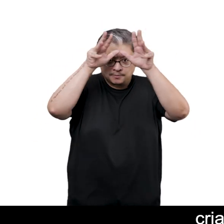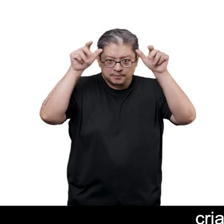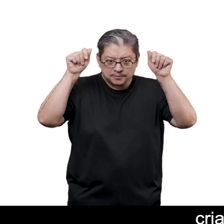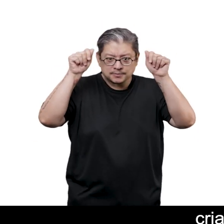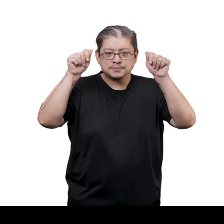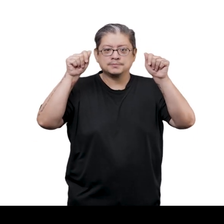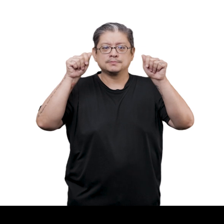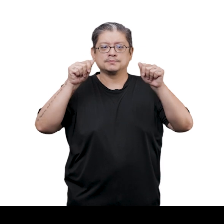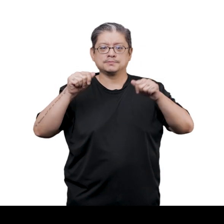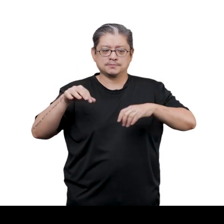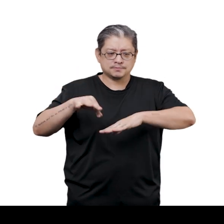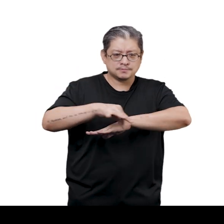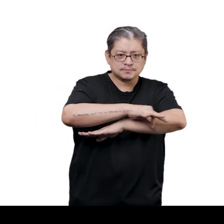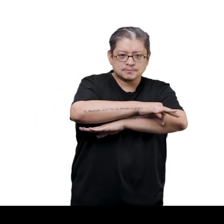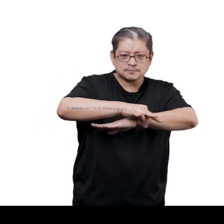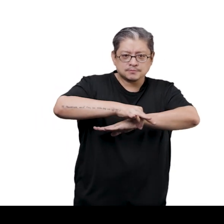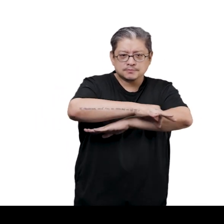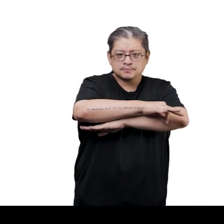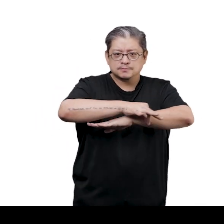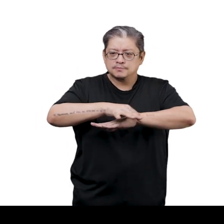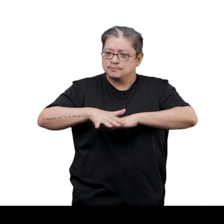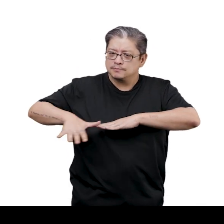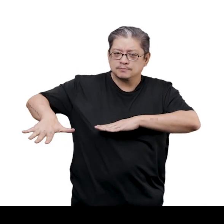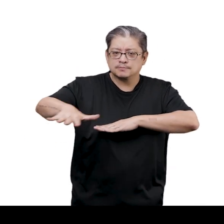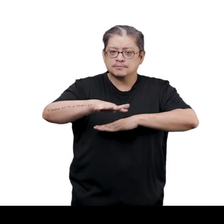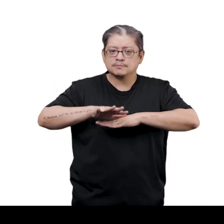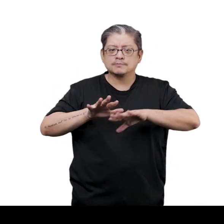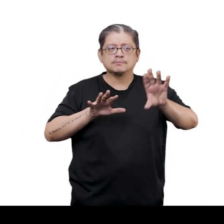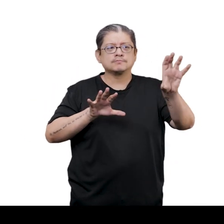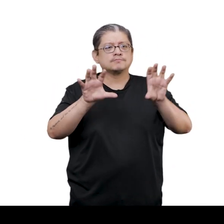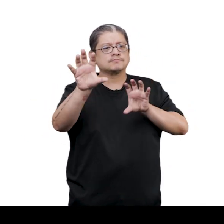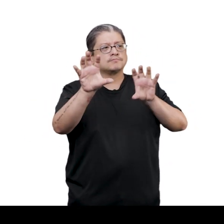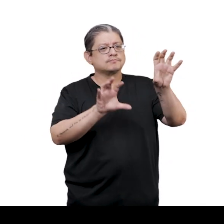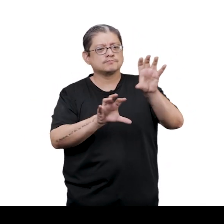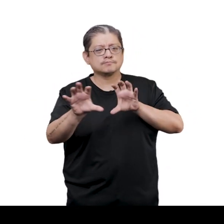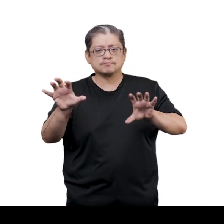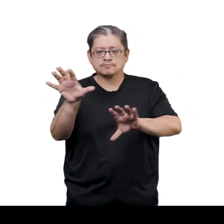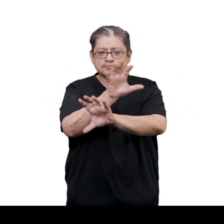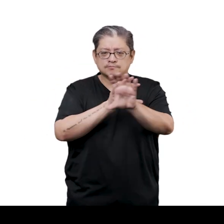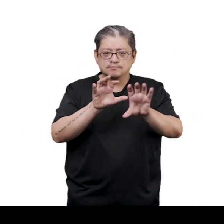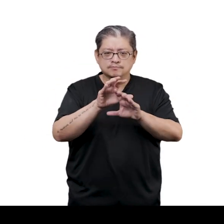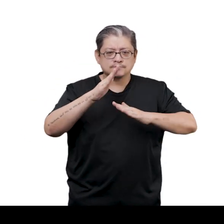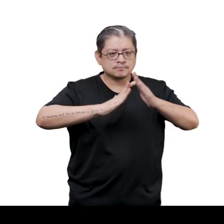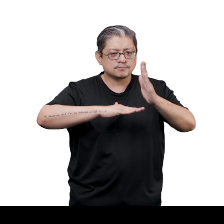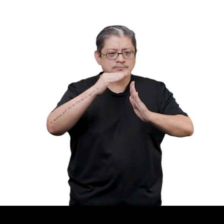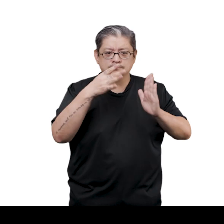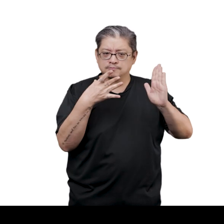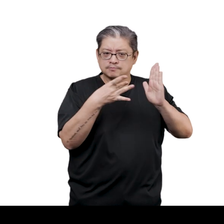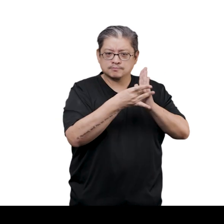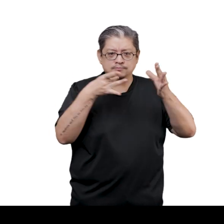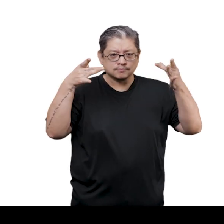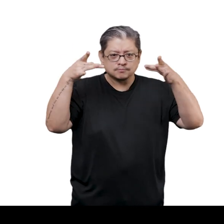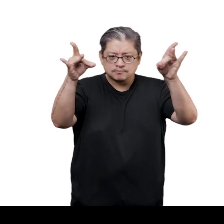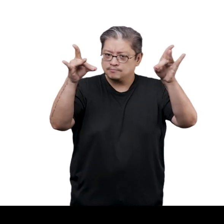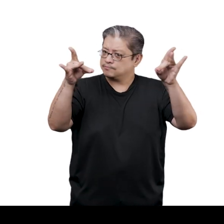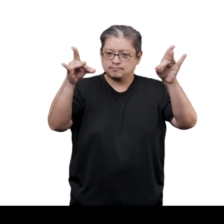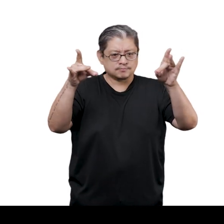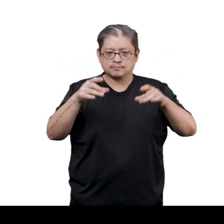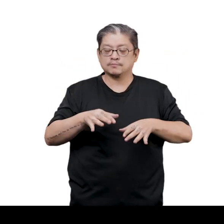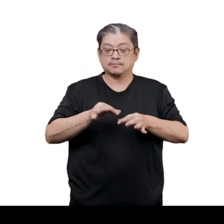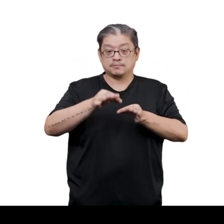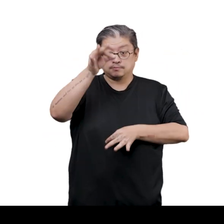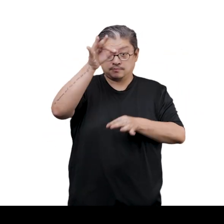e paisagens que podem ser rearticuladas, como uma pintura que não está fixa. O trabalho